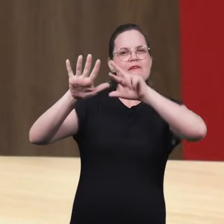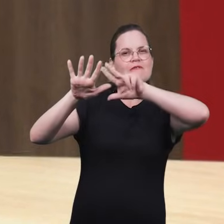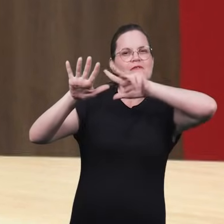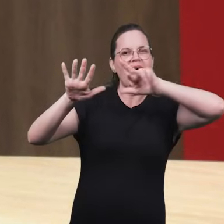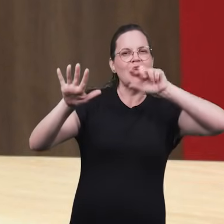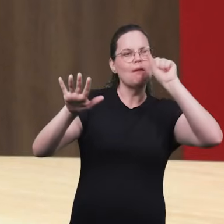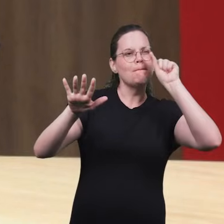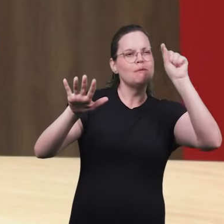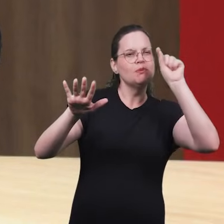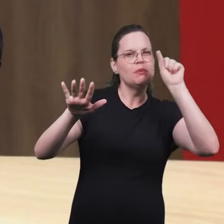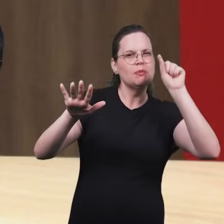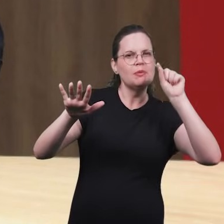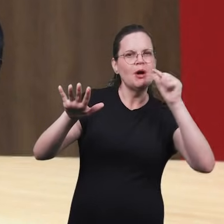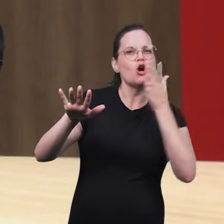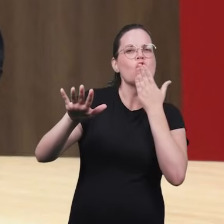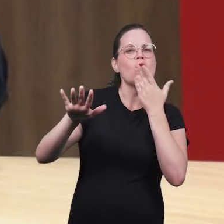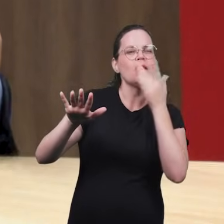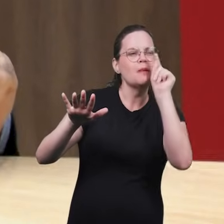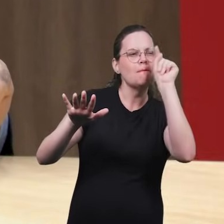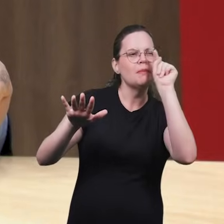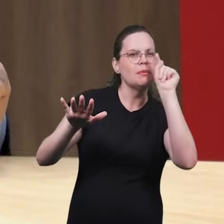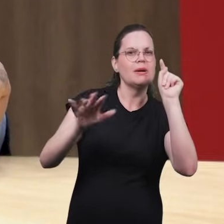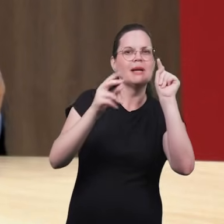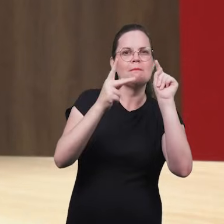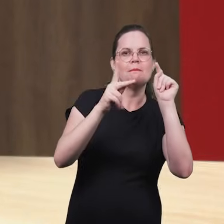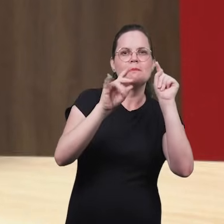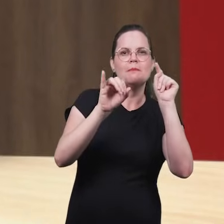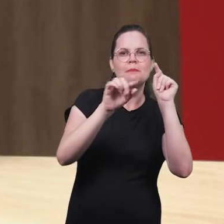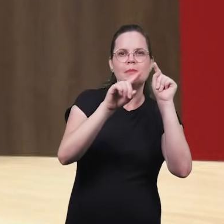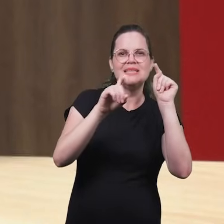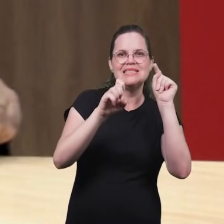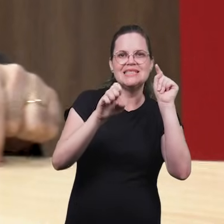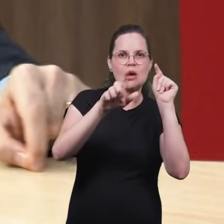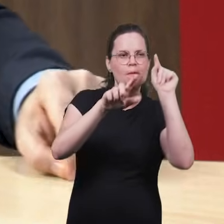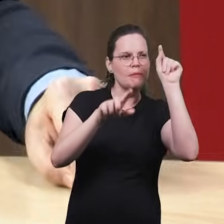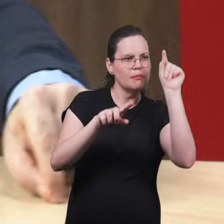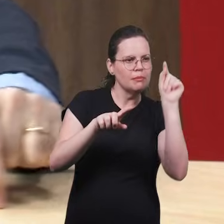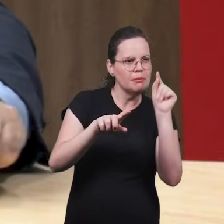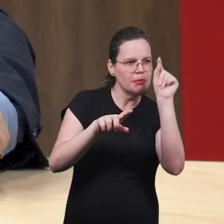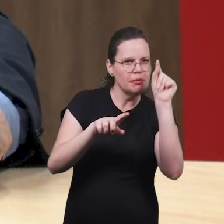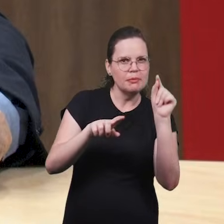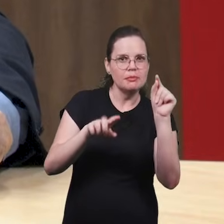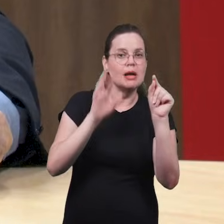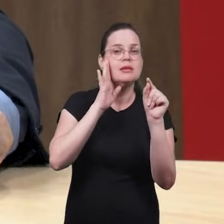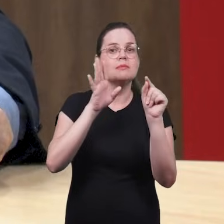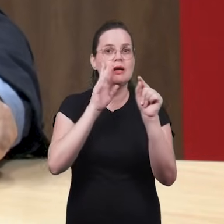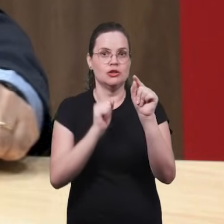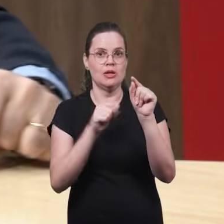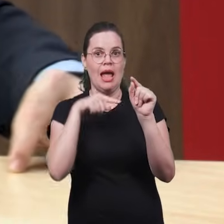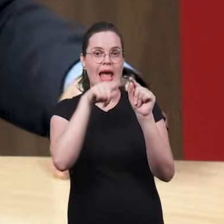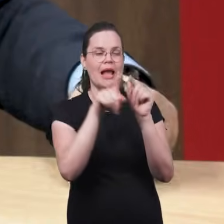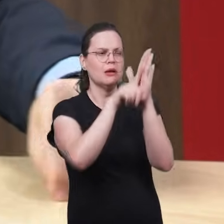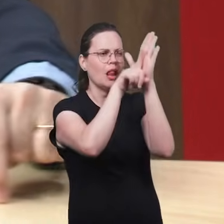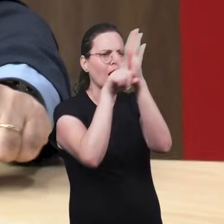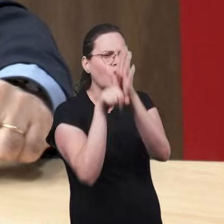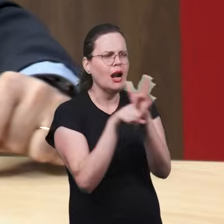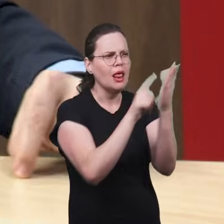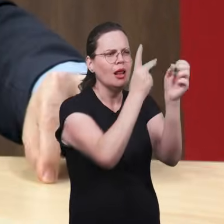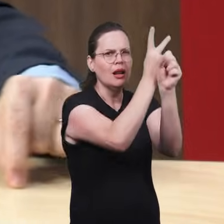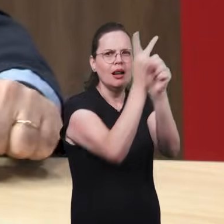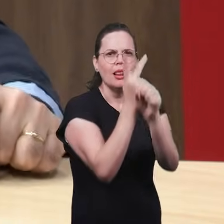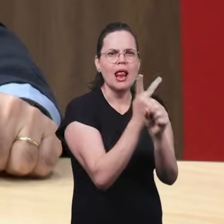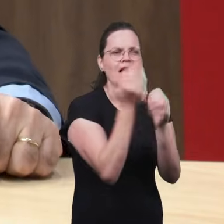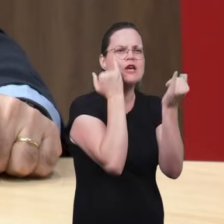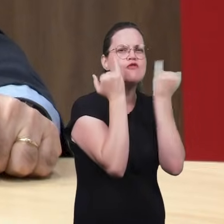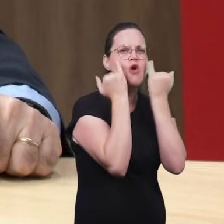cor, chamados de pixels, significa que ela foi buscar as informações, transformou aquelas informações